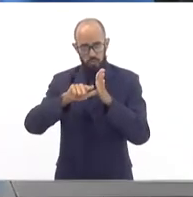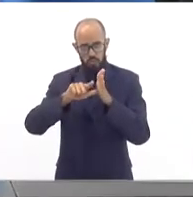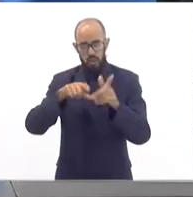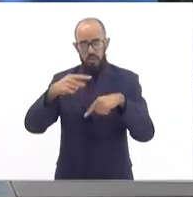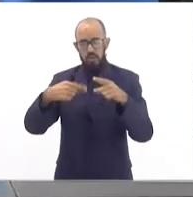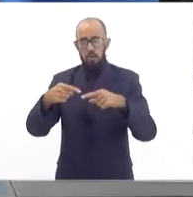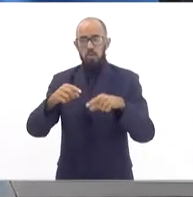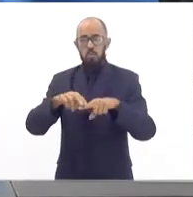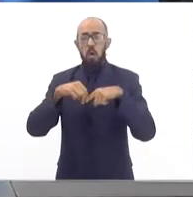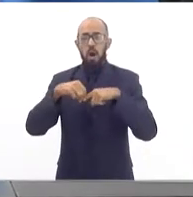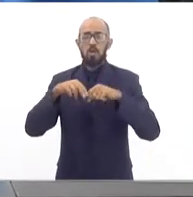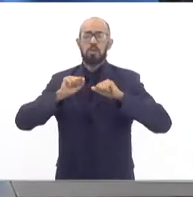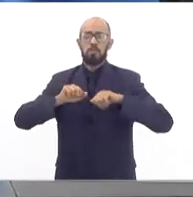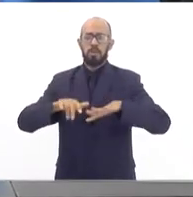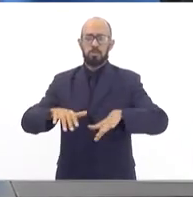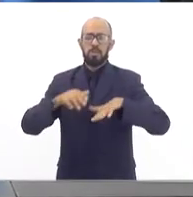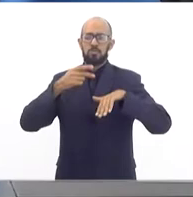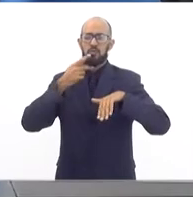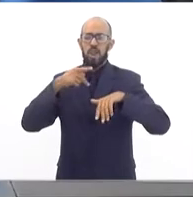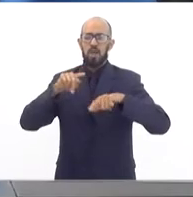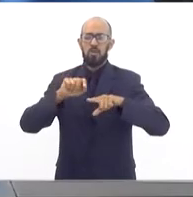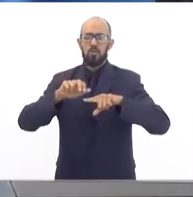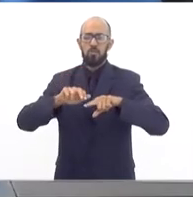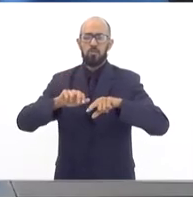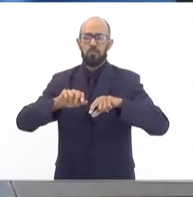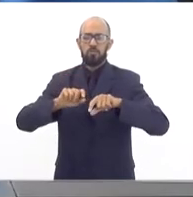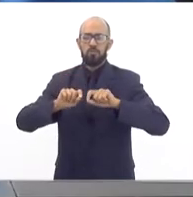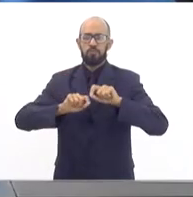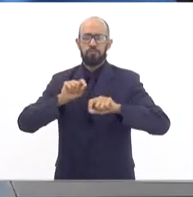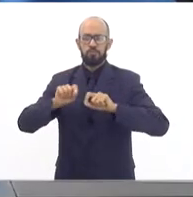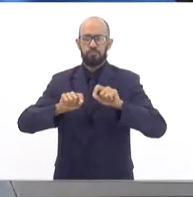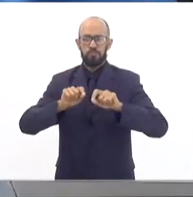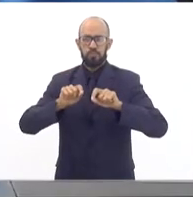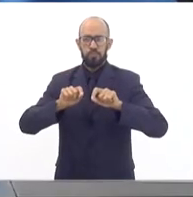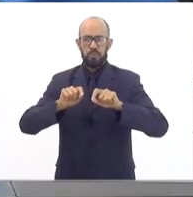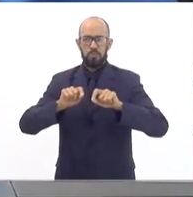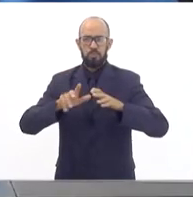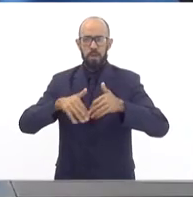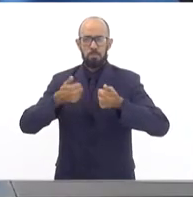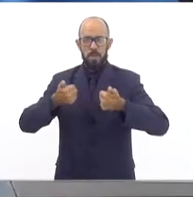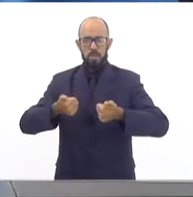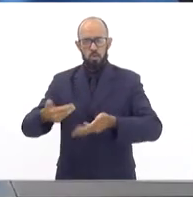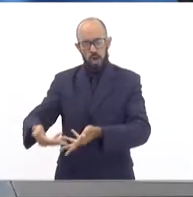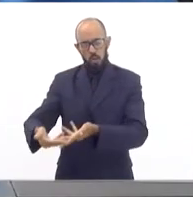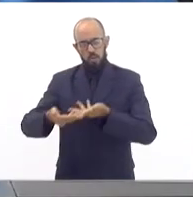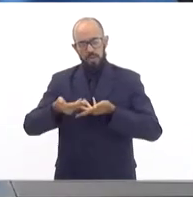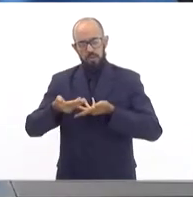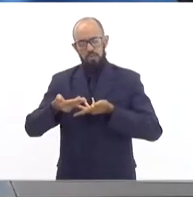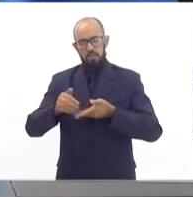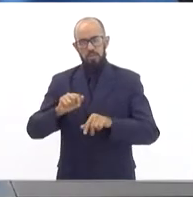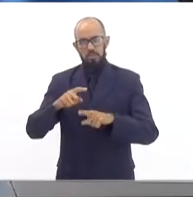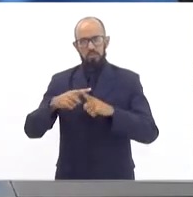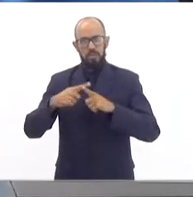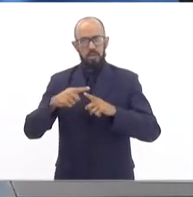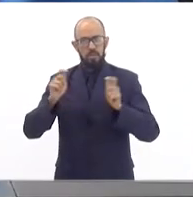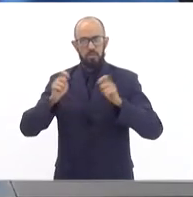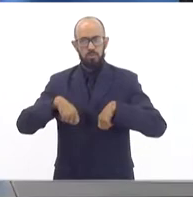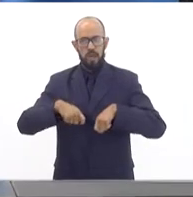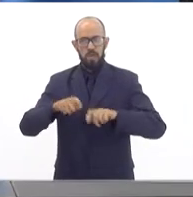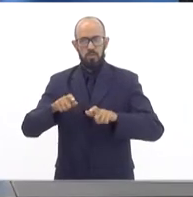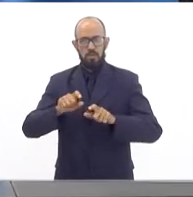disseram que por motivos de melhorar o atendimento, porque não tinha condição